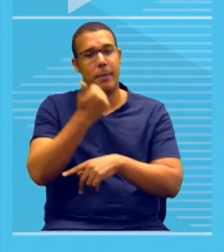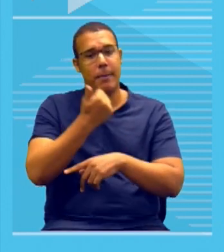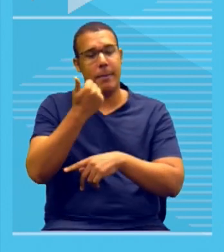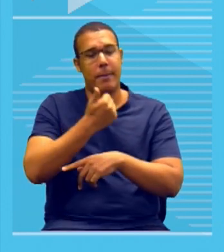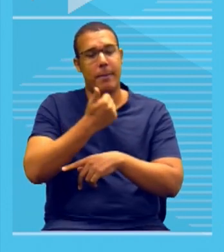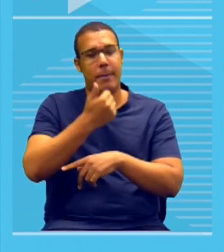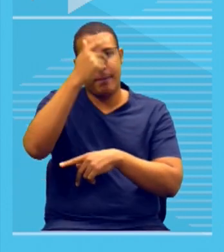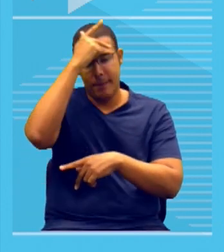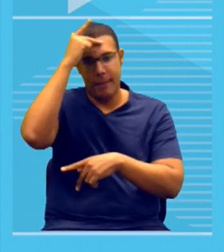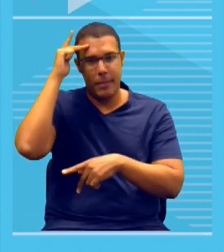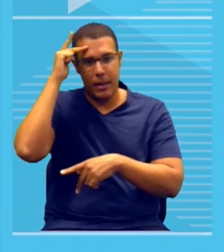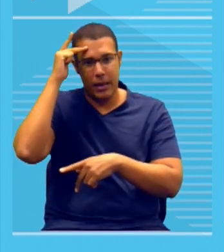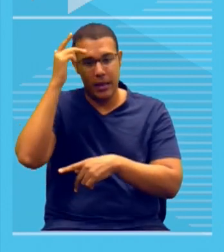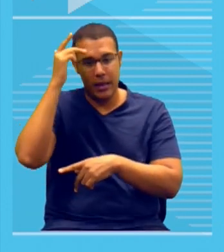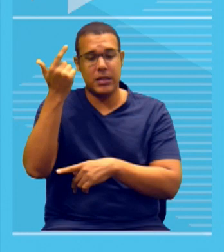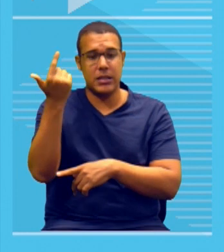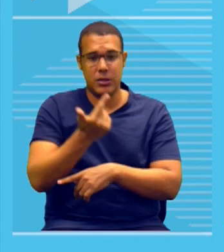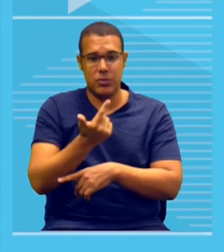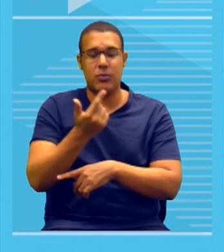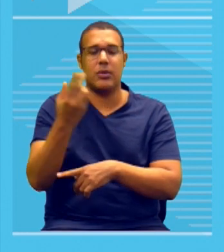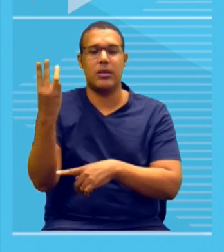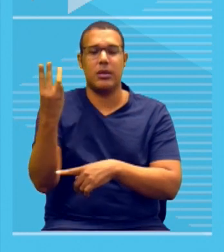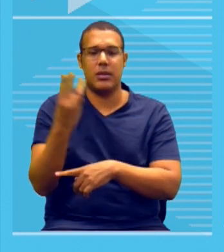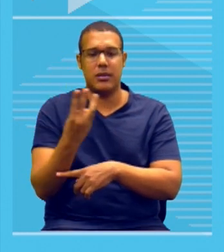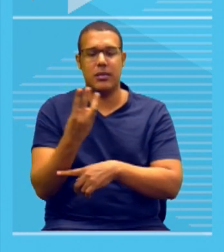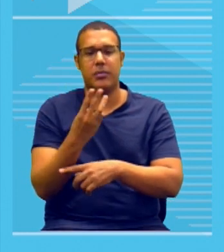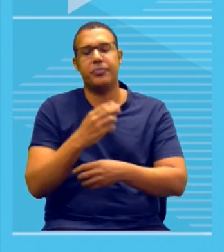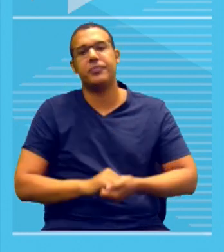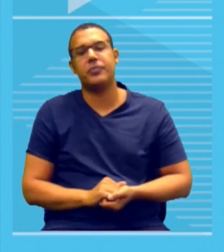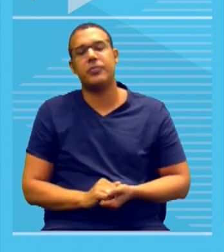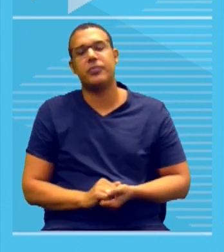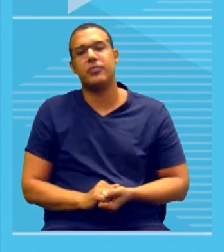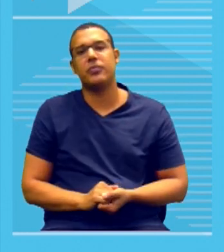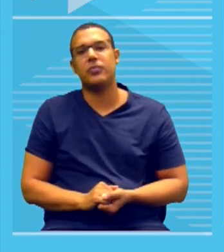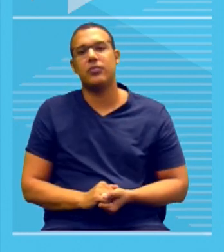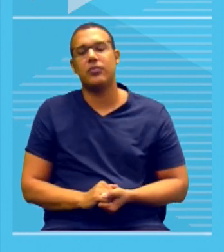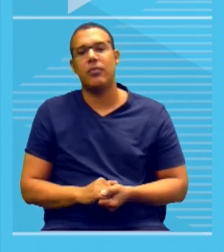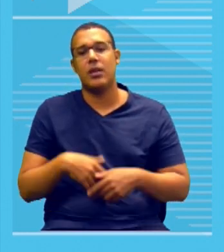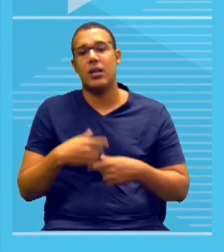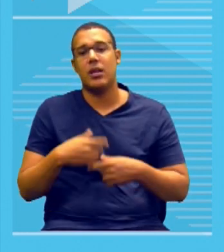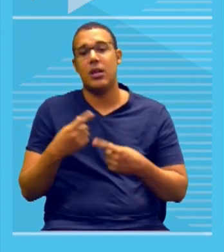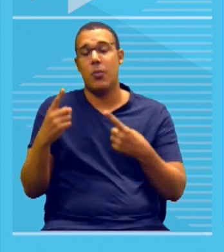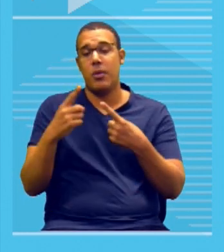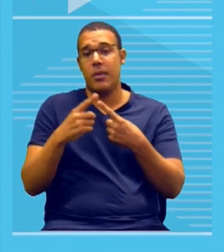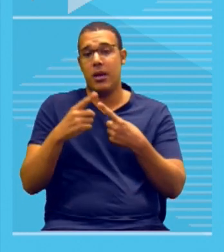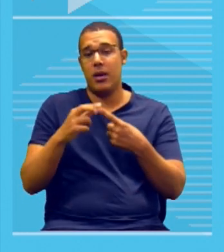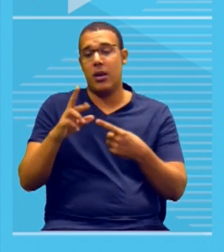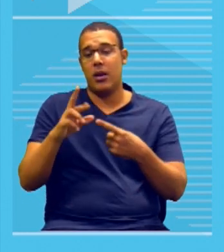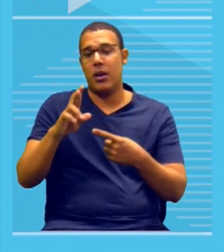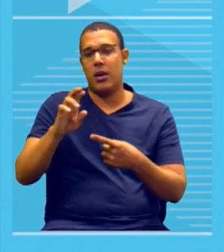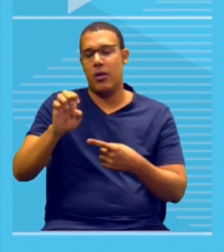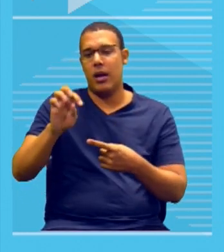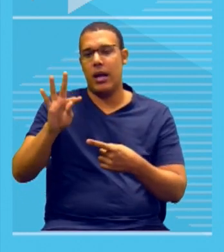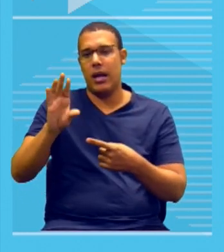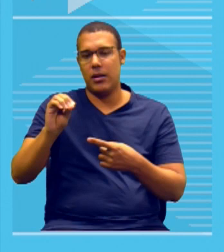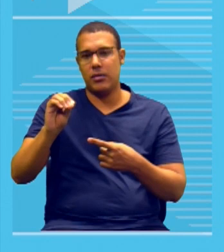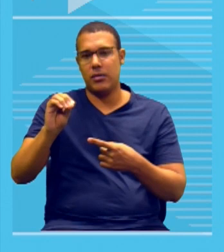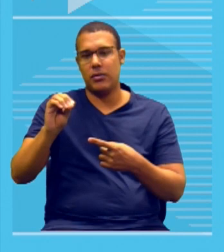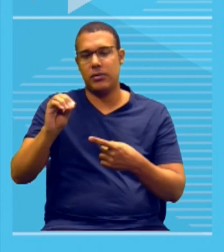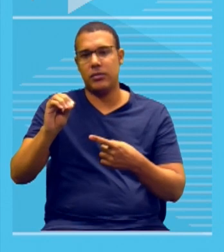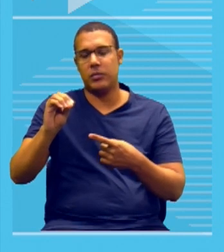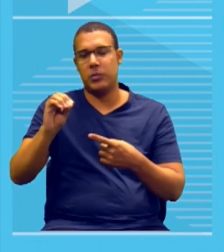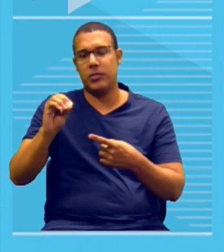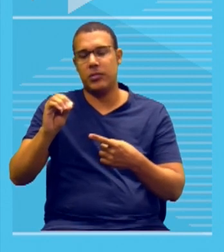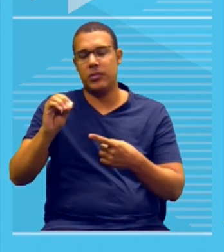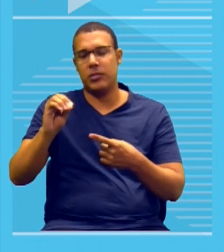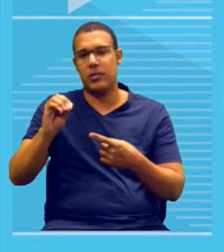pronome de segunda e pronome de terceira o caso reto os pronomes do caso reto eles